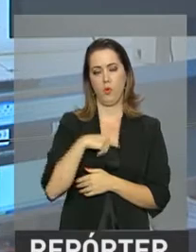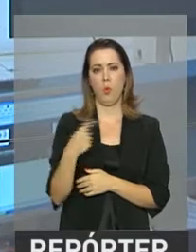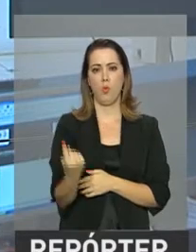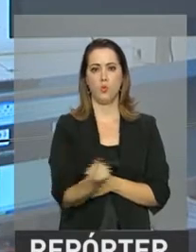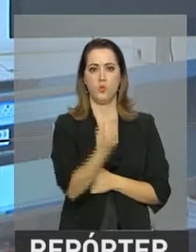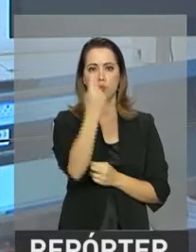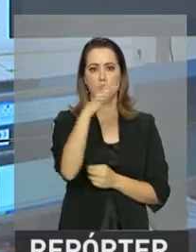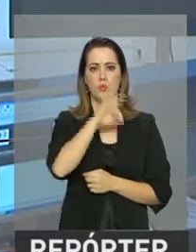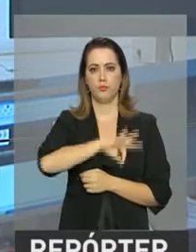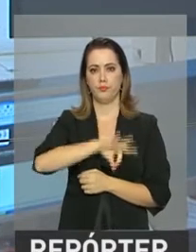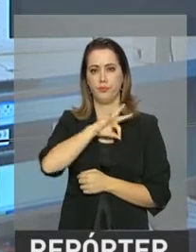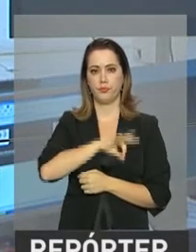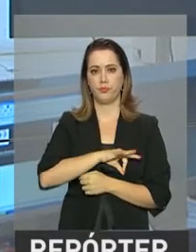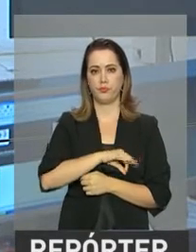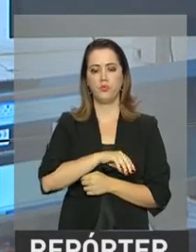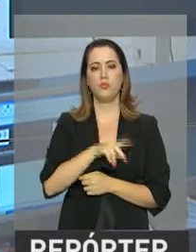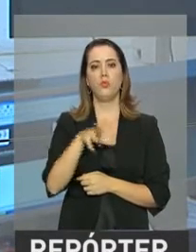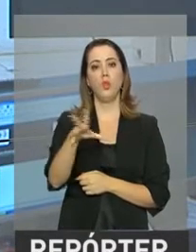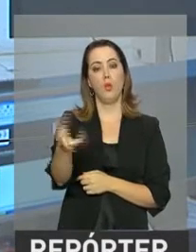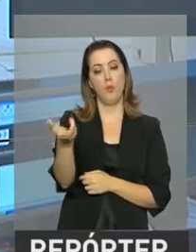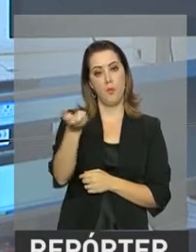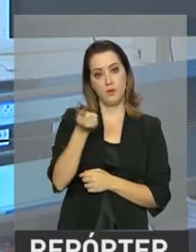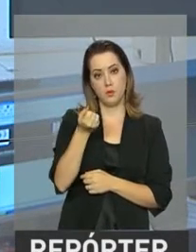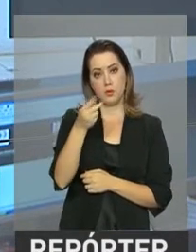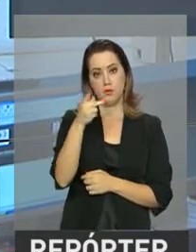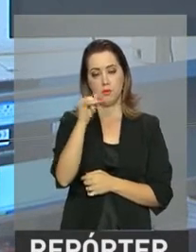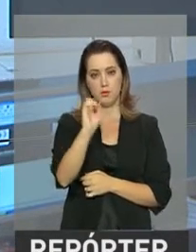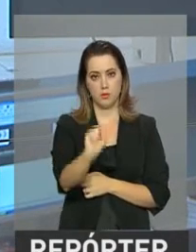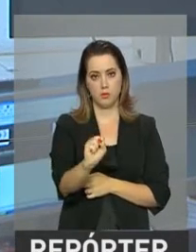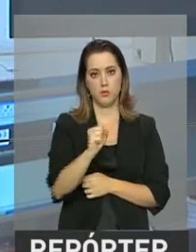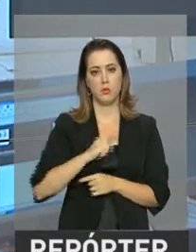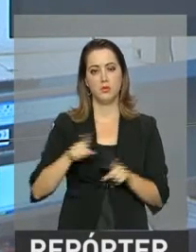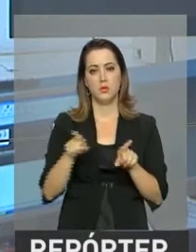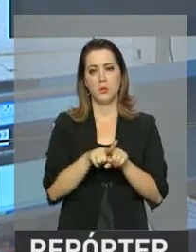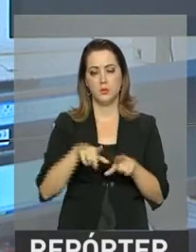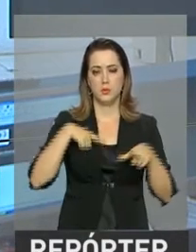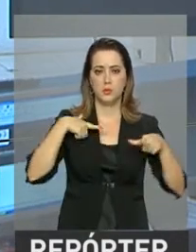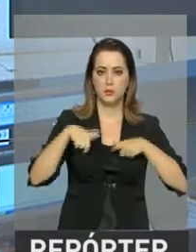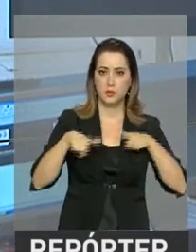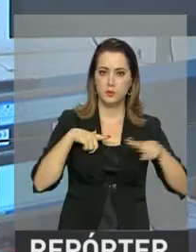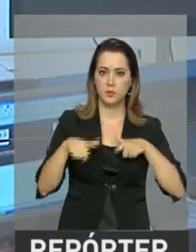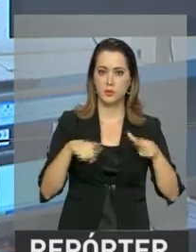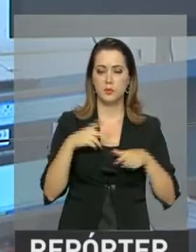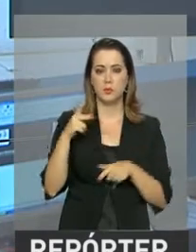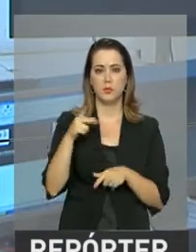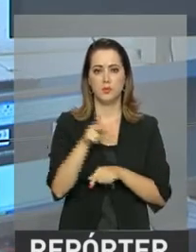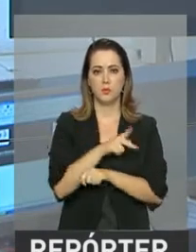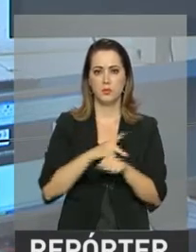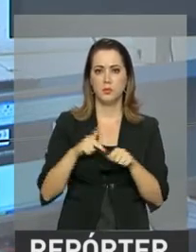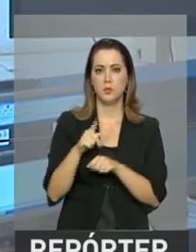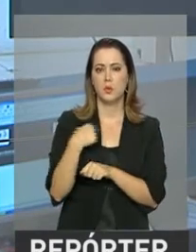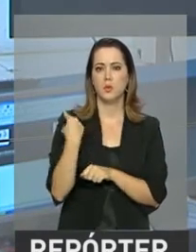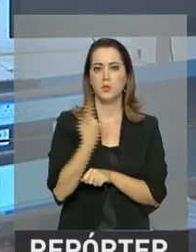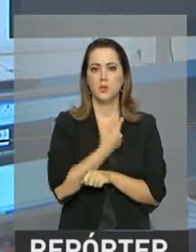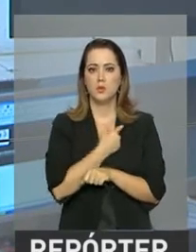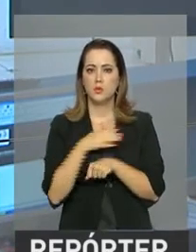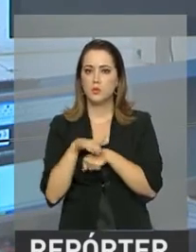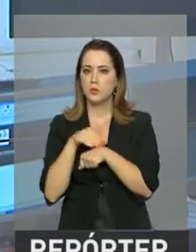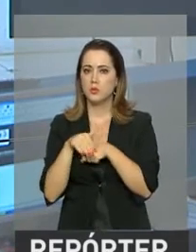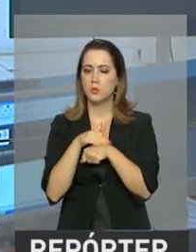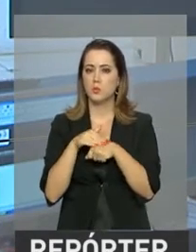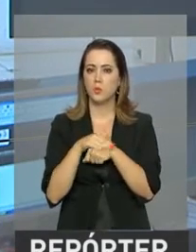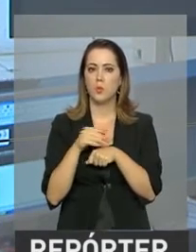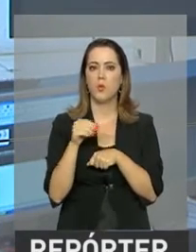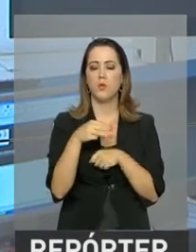salário mínimo. Sobre o saque do PIS/PASEP e também sobre a situação trabalhista no país, nossa equipe conversou com exclusividade